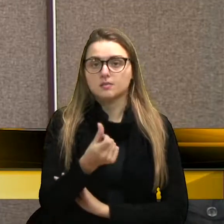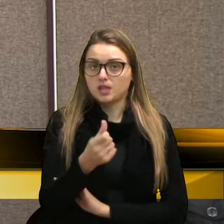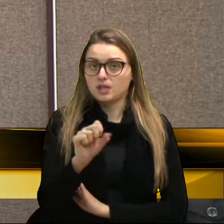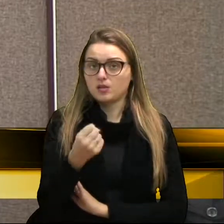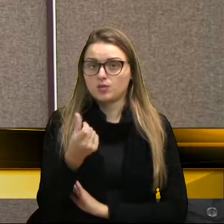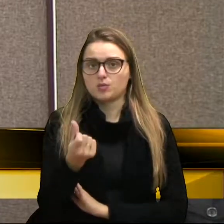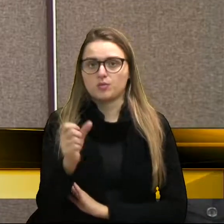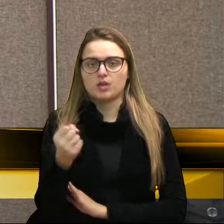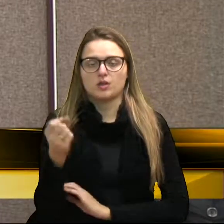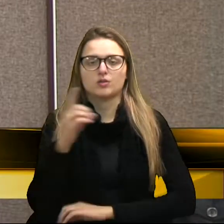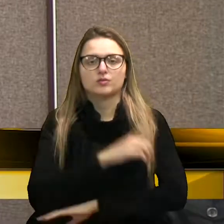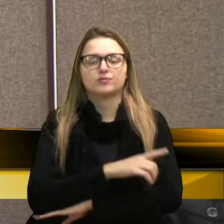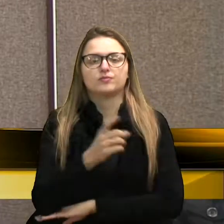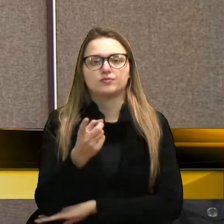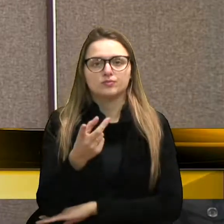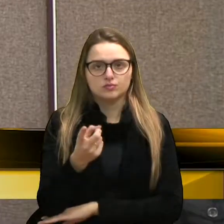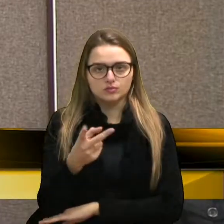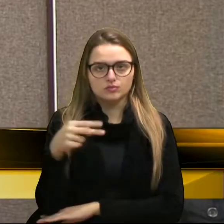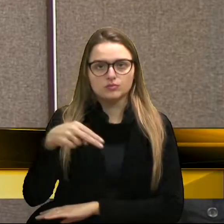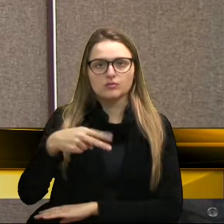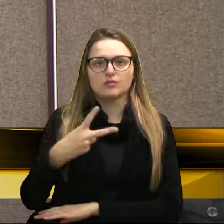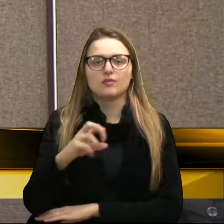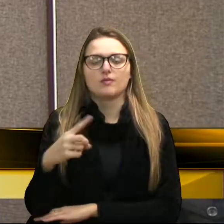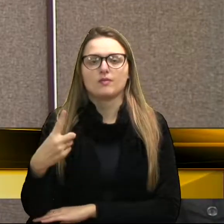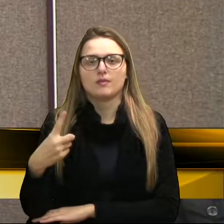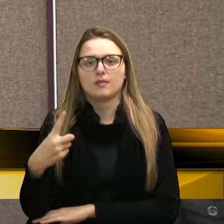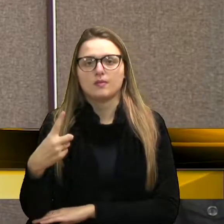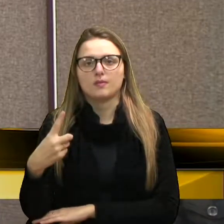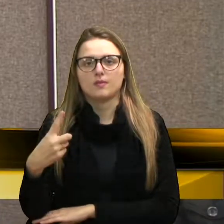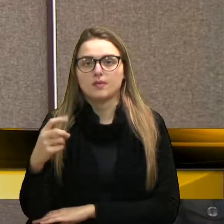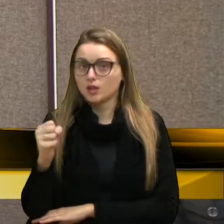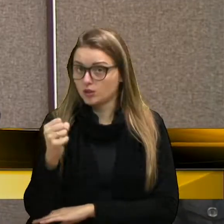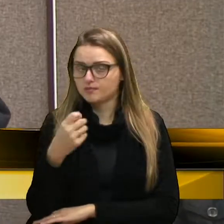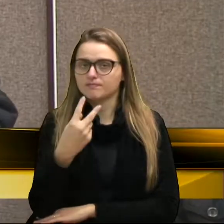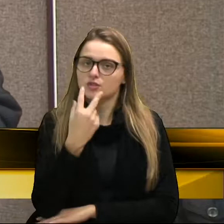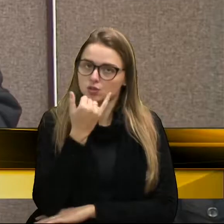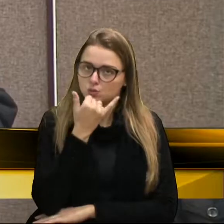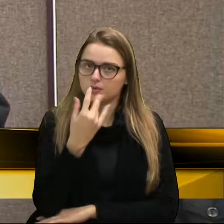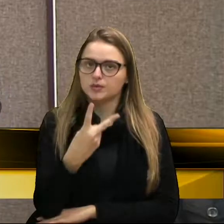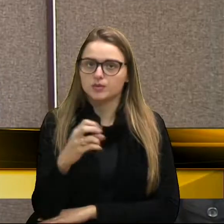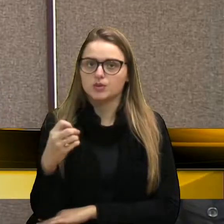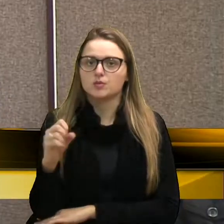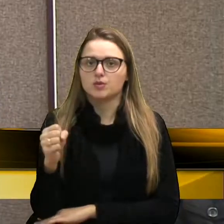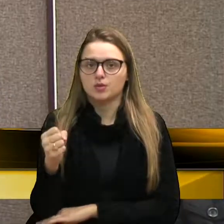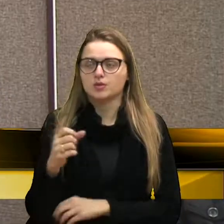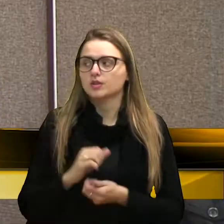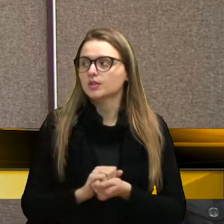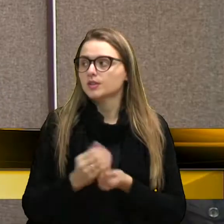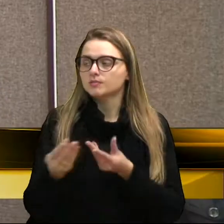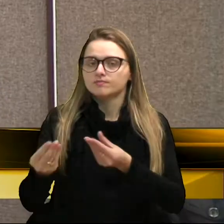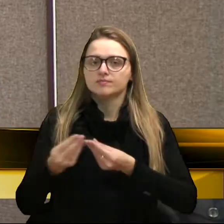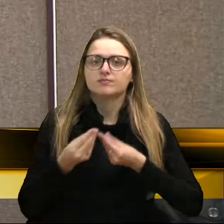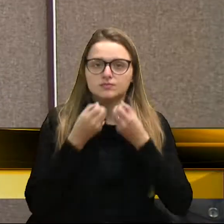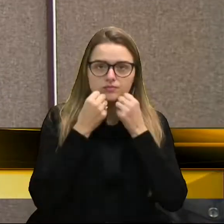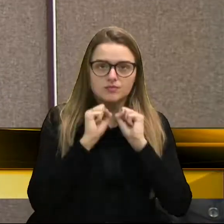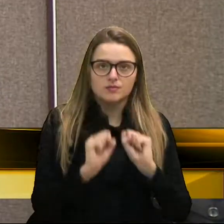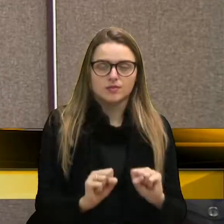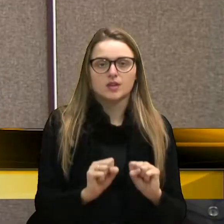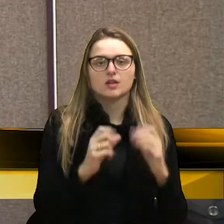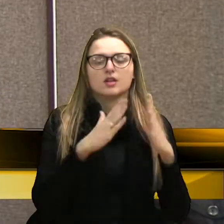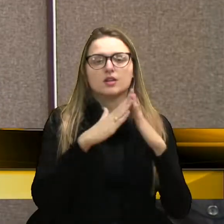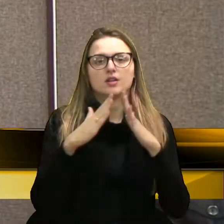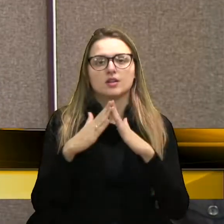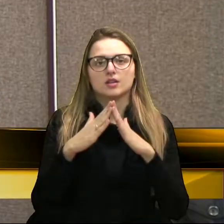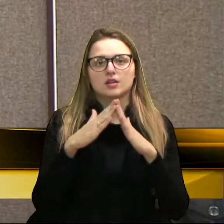6.868, de 12 de novembro de 2008. Baixada Secretaria Municipal de